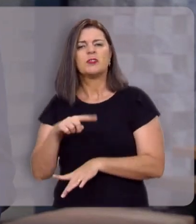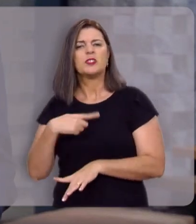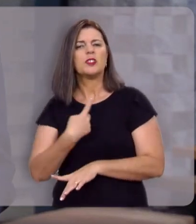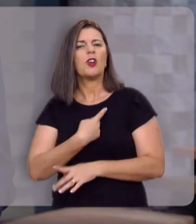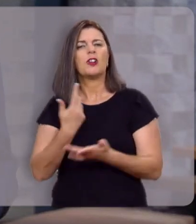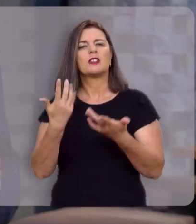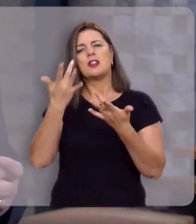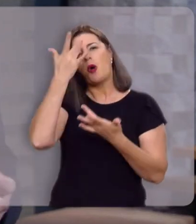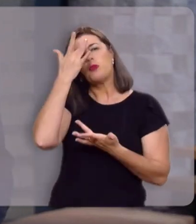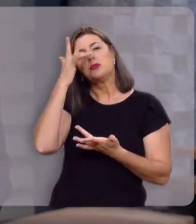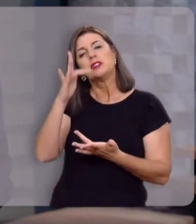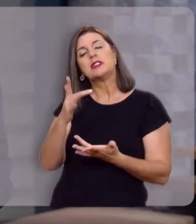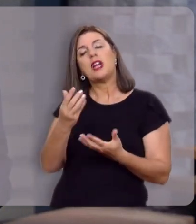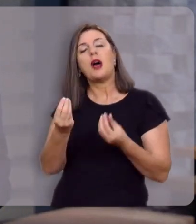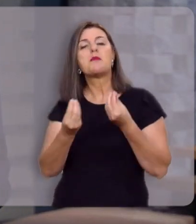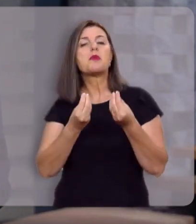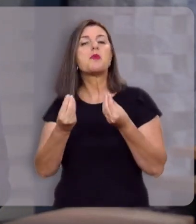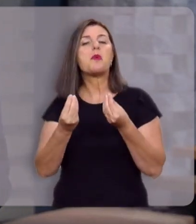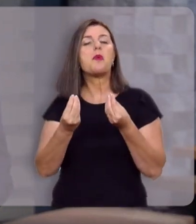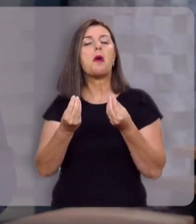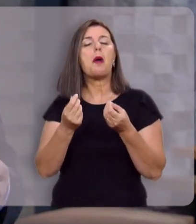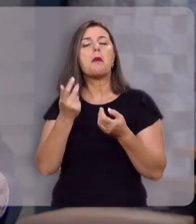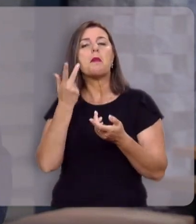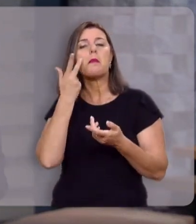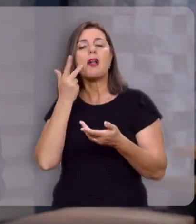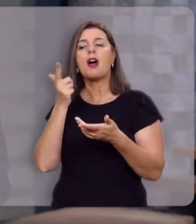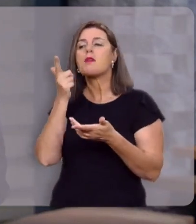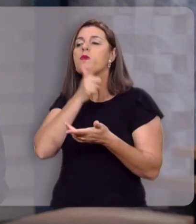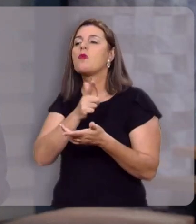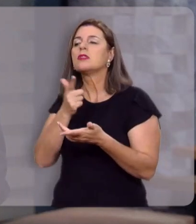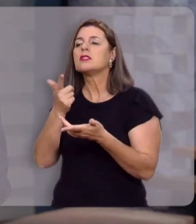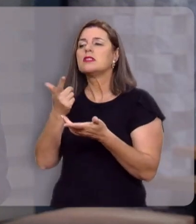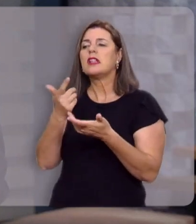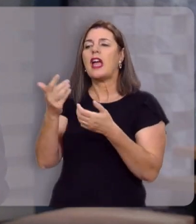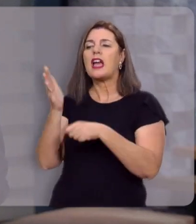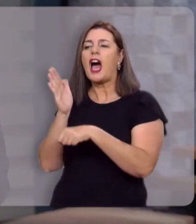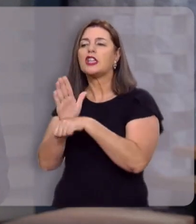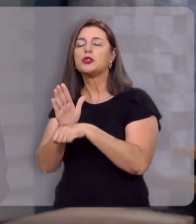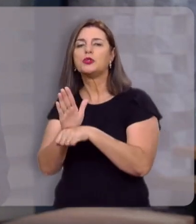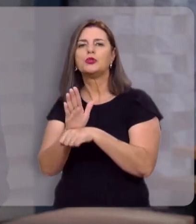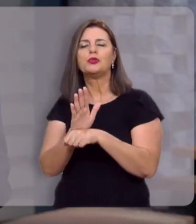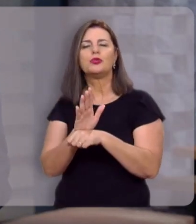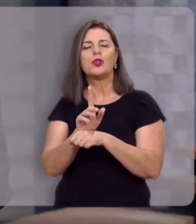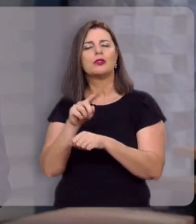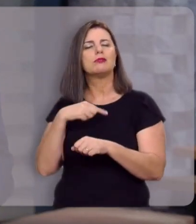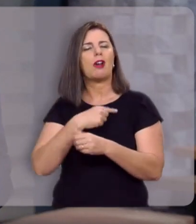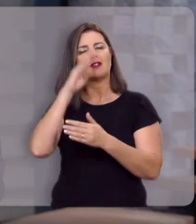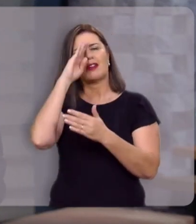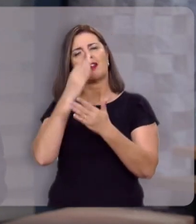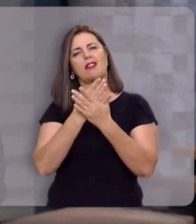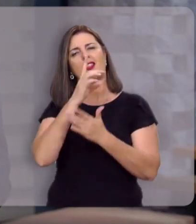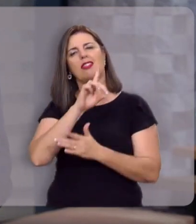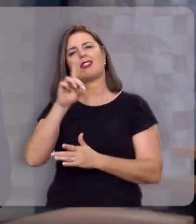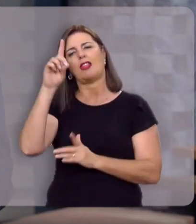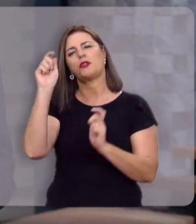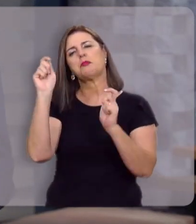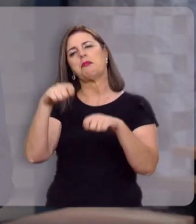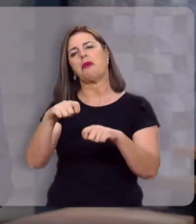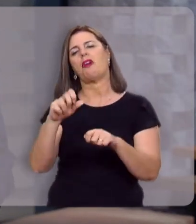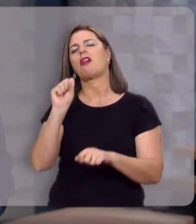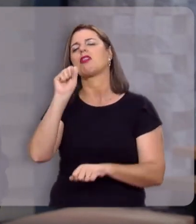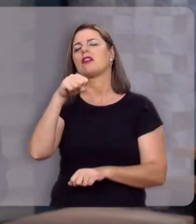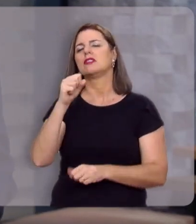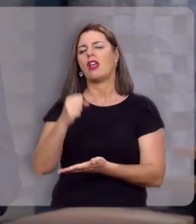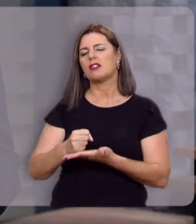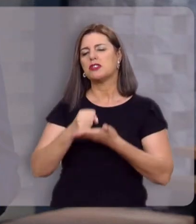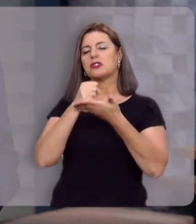nós não sabemos mais para onde correr, mas nós cremos em um Deus que pode sim